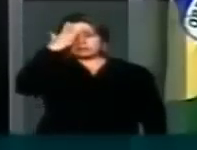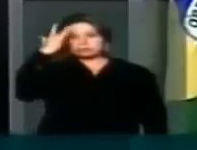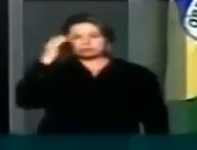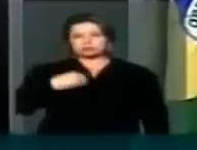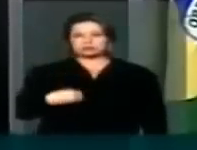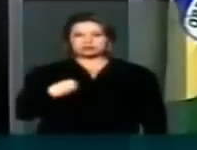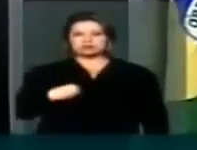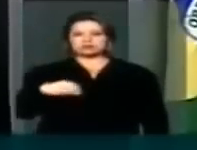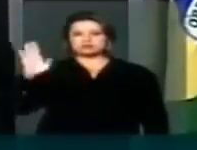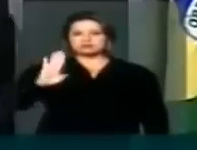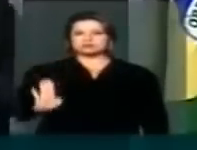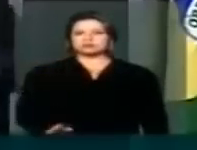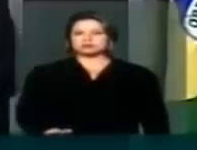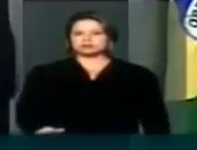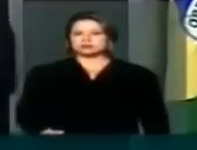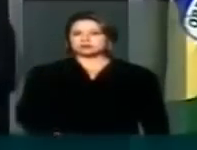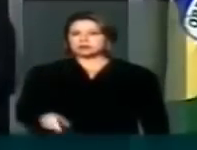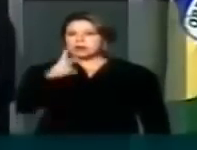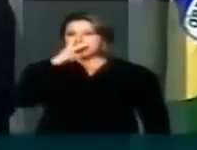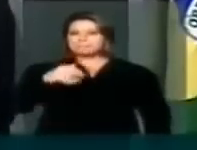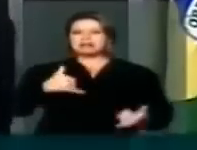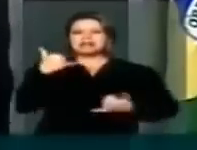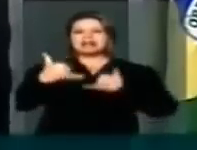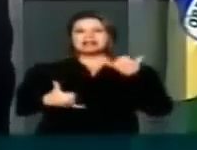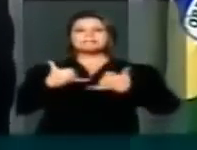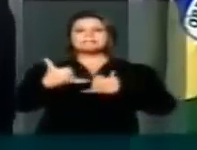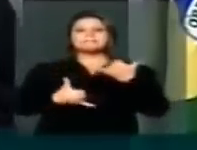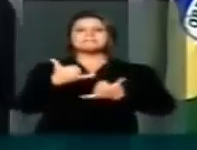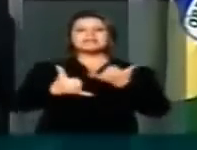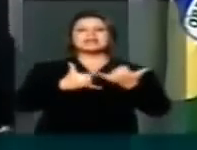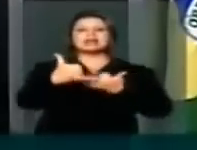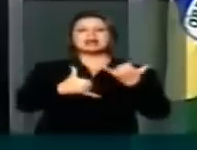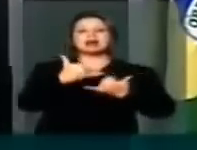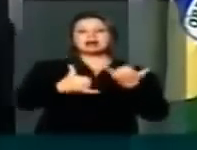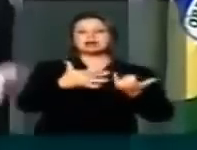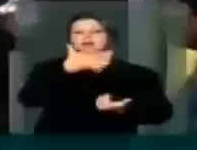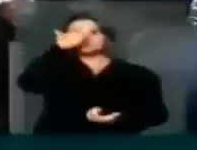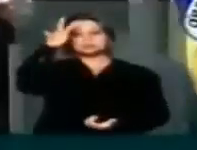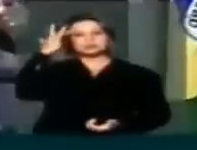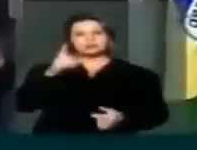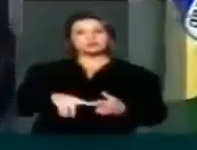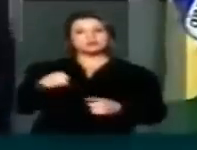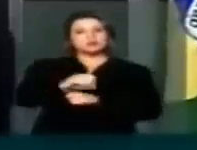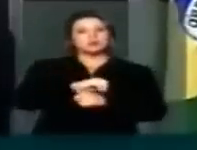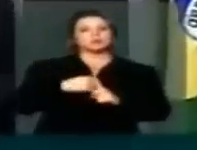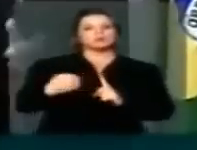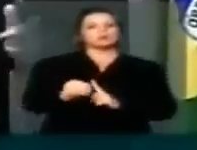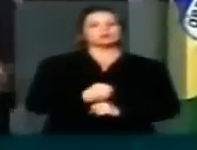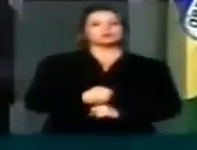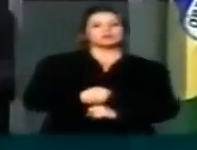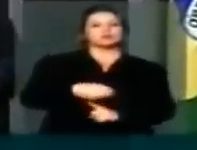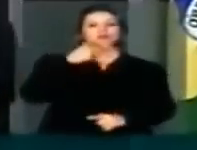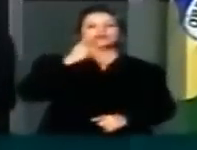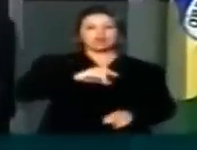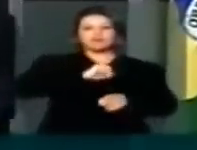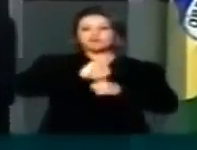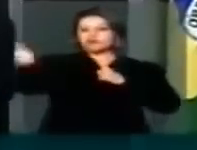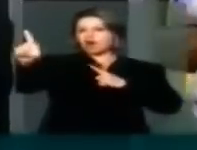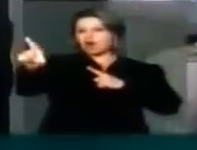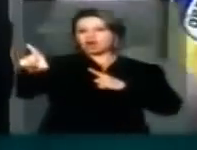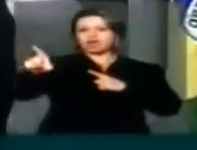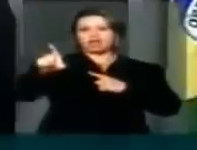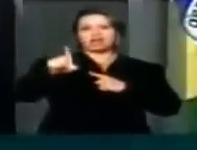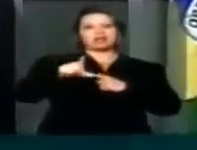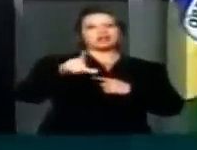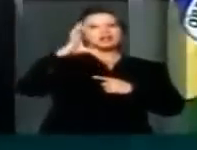brasileiro. Ela está brincando com o Brasil. E depois, quando a sociedade fala impeachment, fala